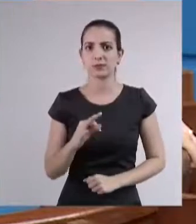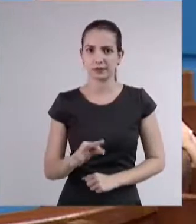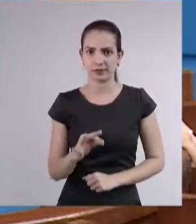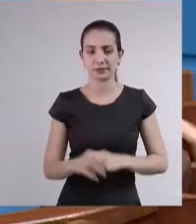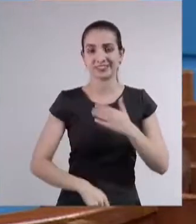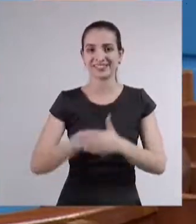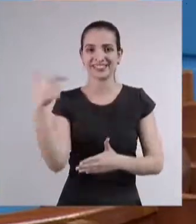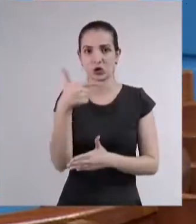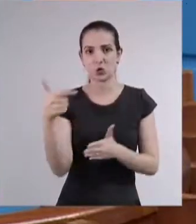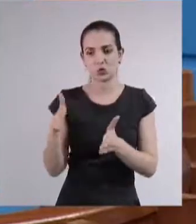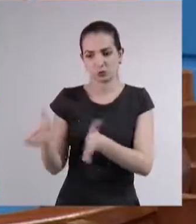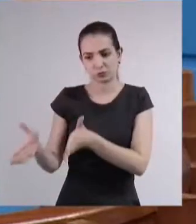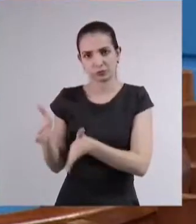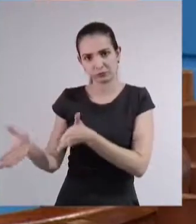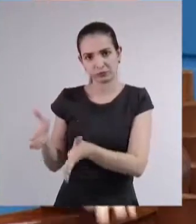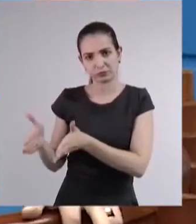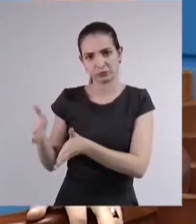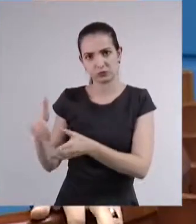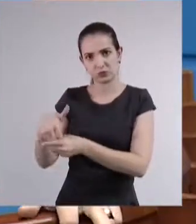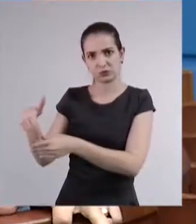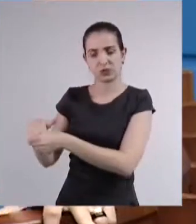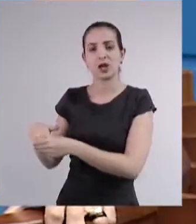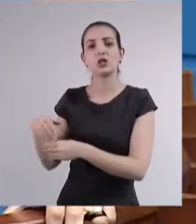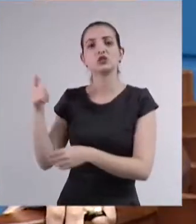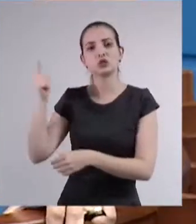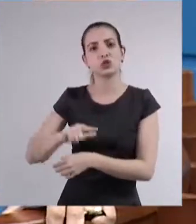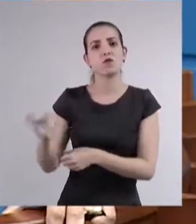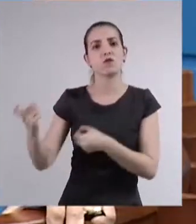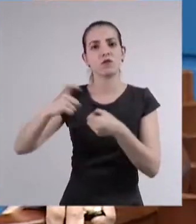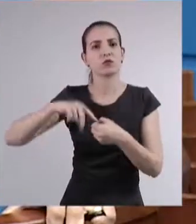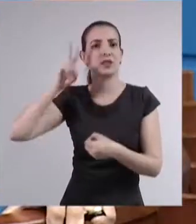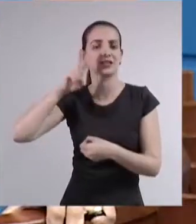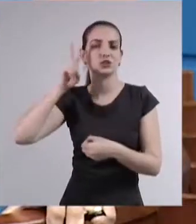turno, vem a história do aborto.